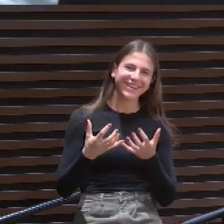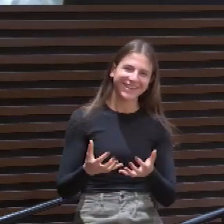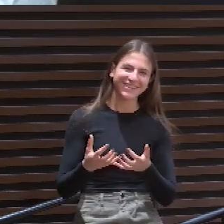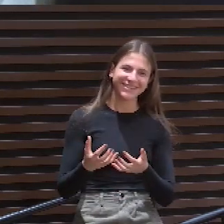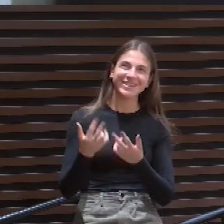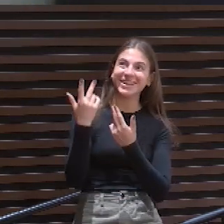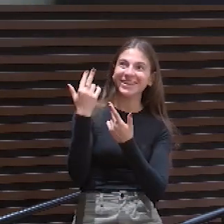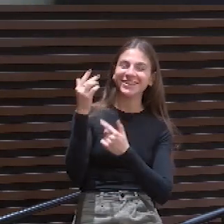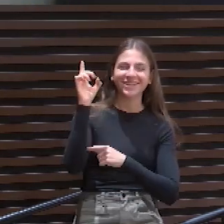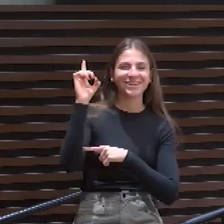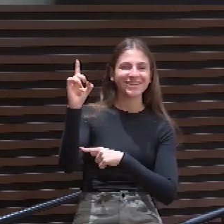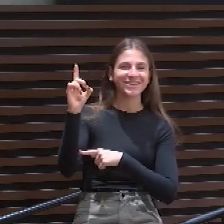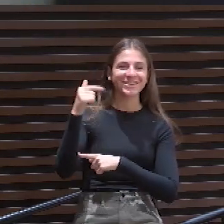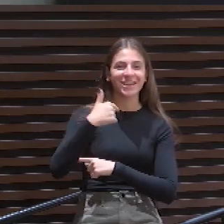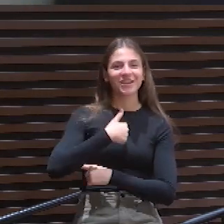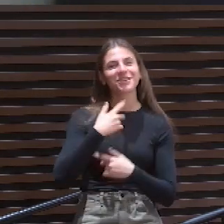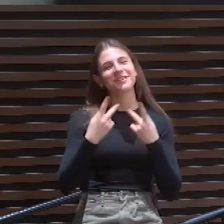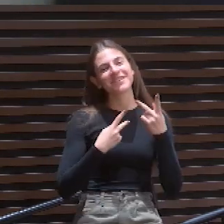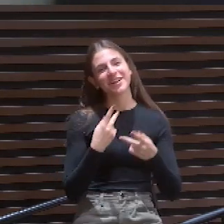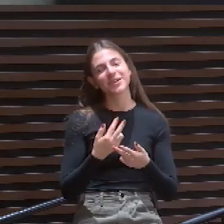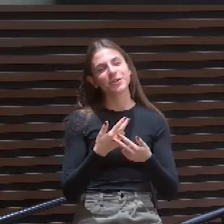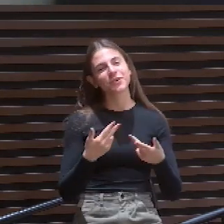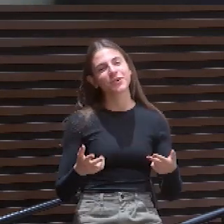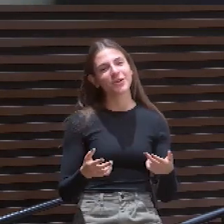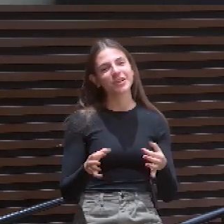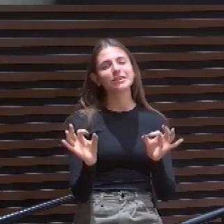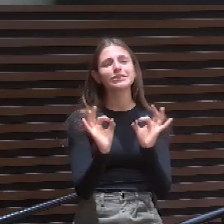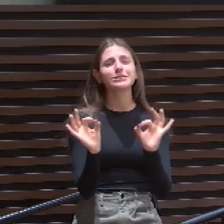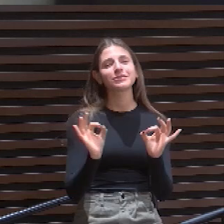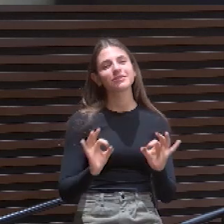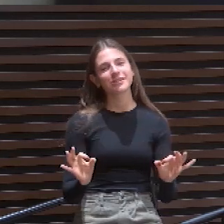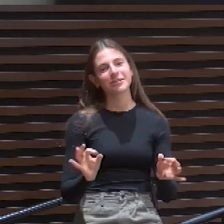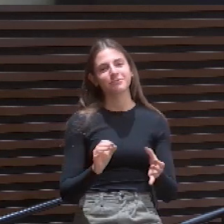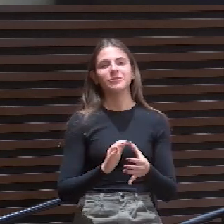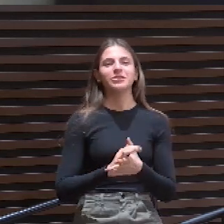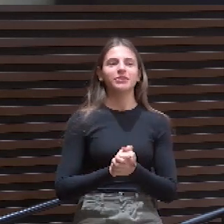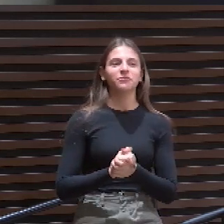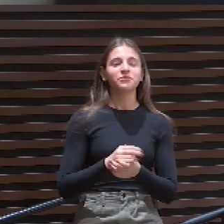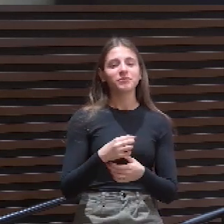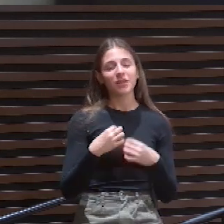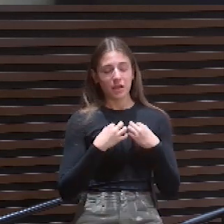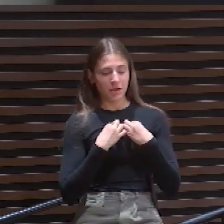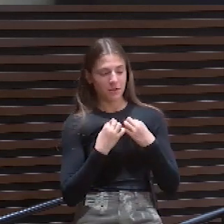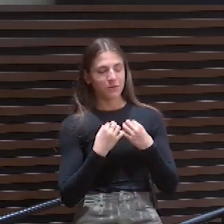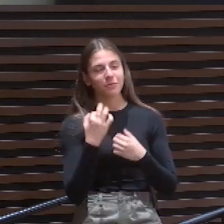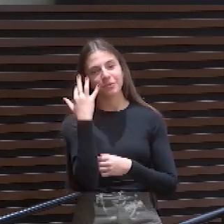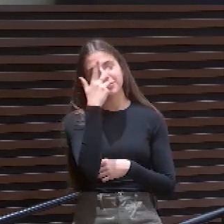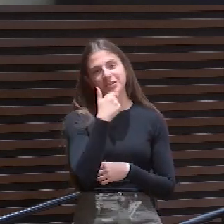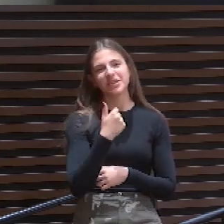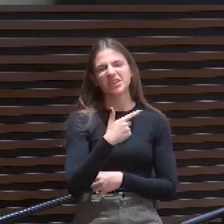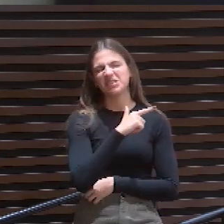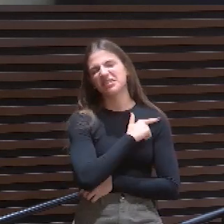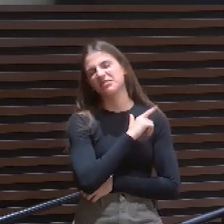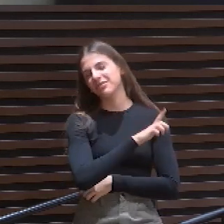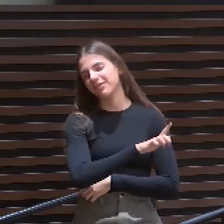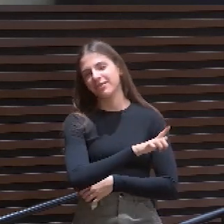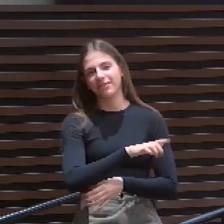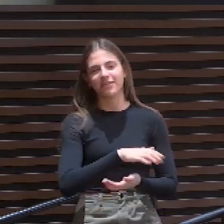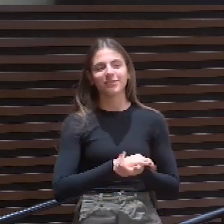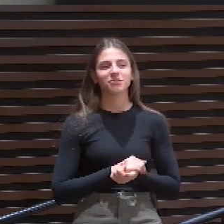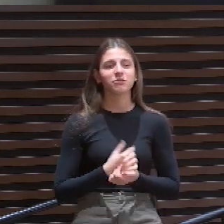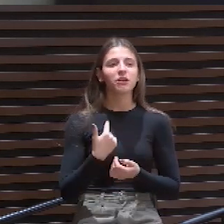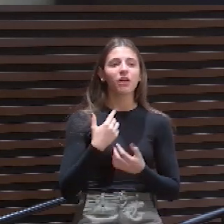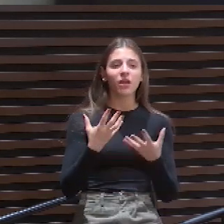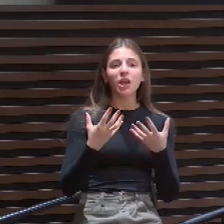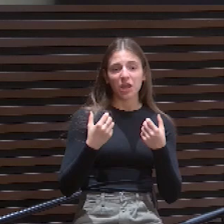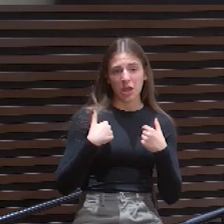Eu estou dizendo coisas simples, até inofensivas. Né? Que vestido bonito ou não, é um direito. Se eu achar ou não, gostar